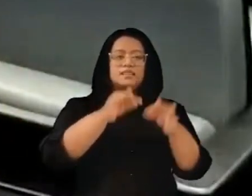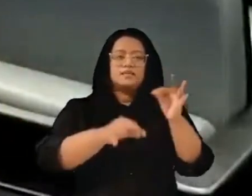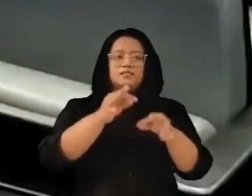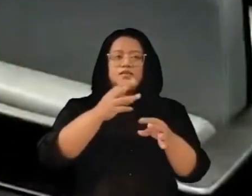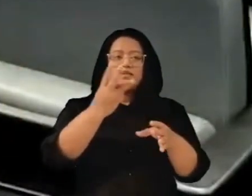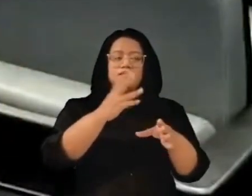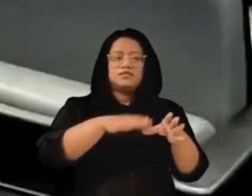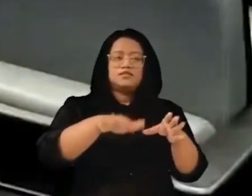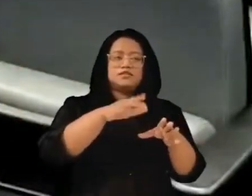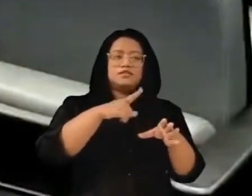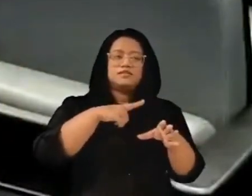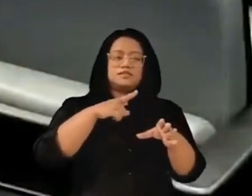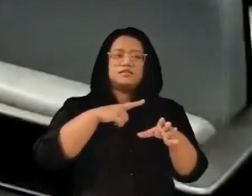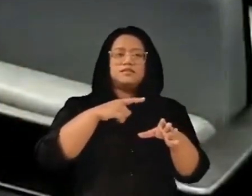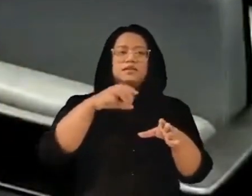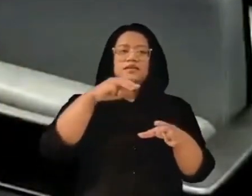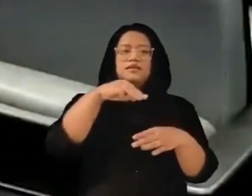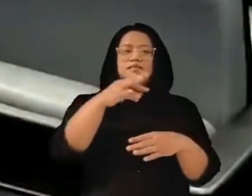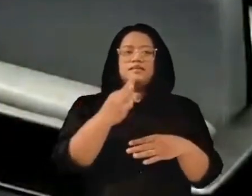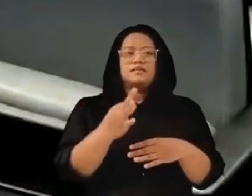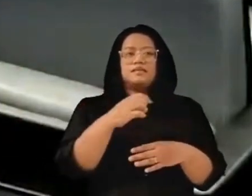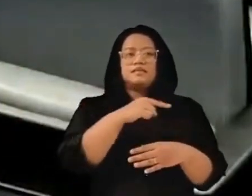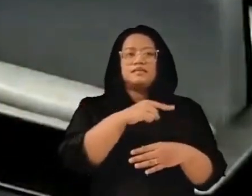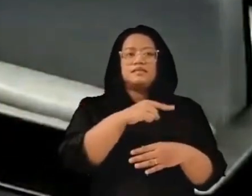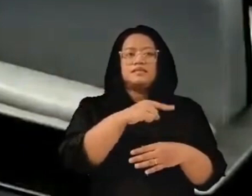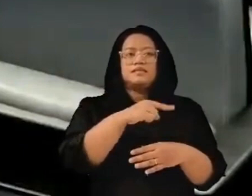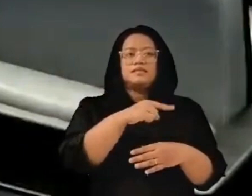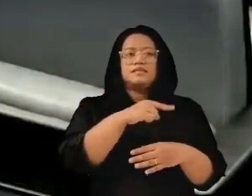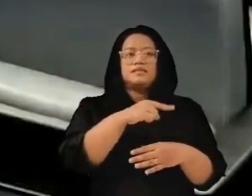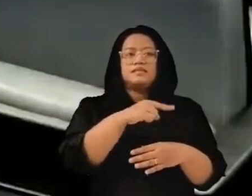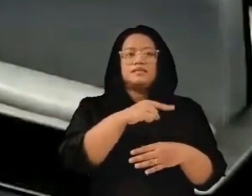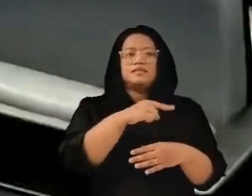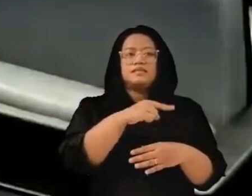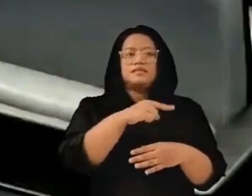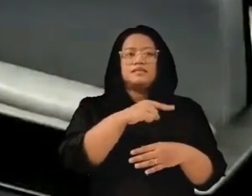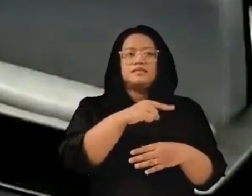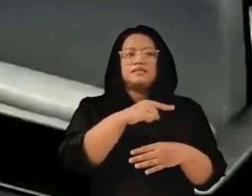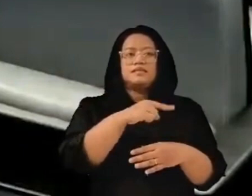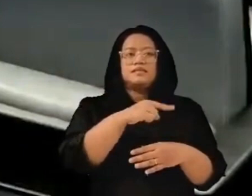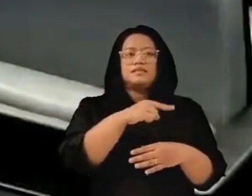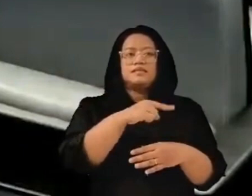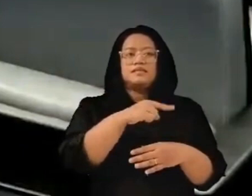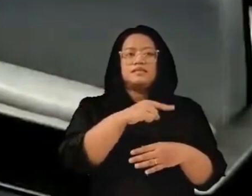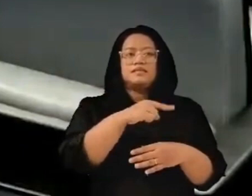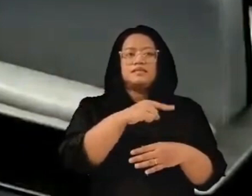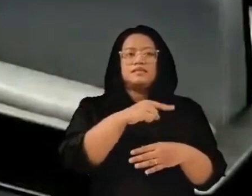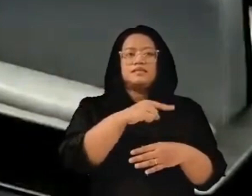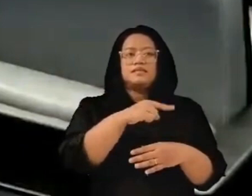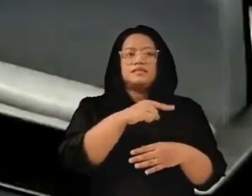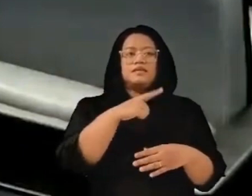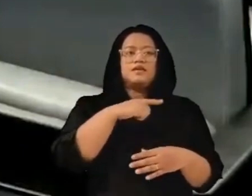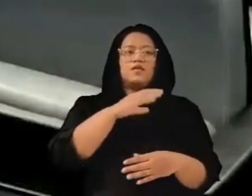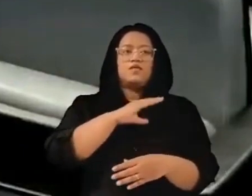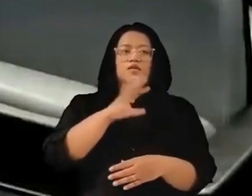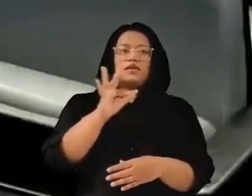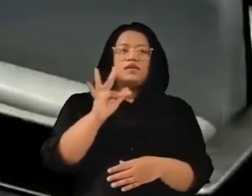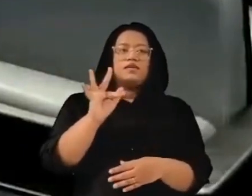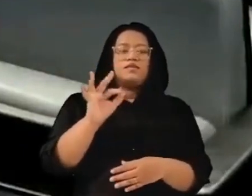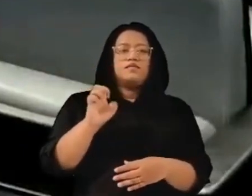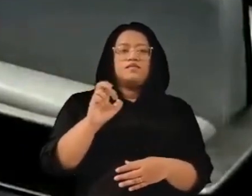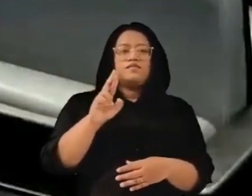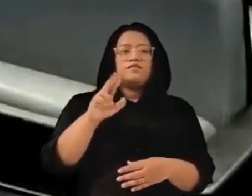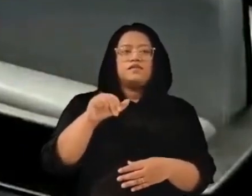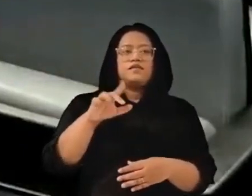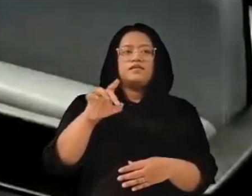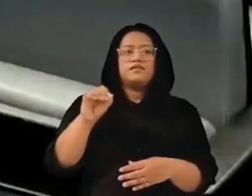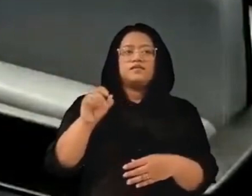o Mato Grosso do Sul. Nós estamos aqui com o colega Fernando. A imagem retorna para a doutora Caroline, que aponta para trás. Eu